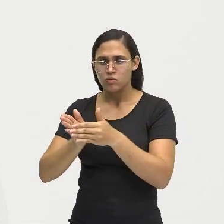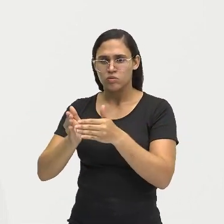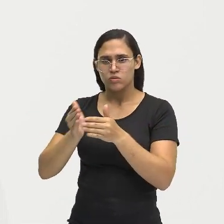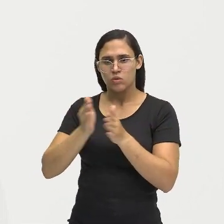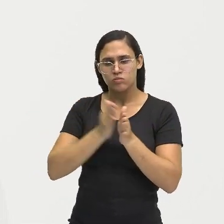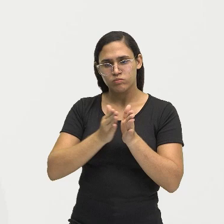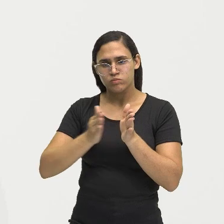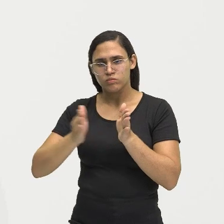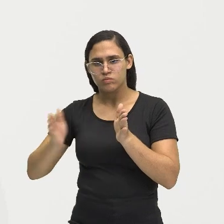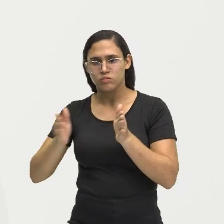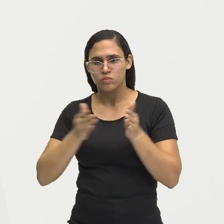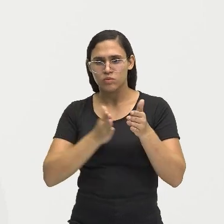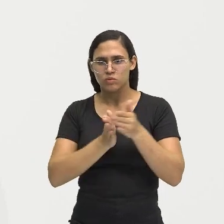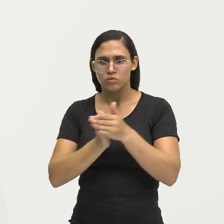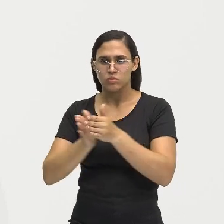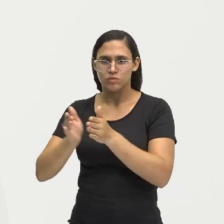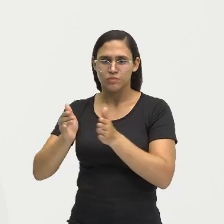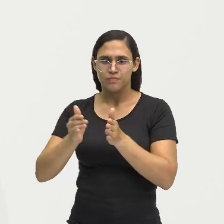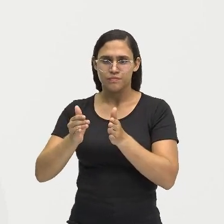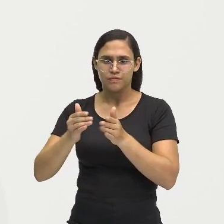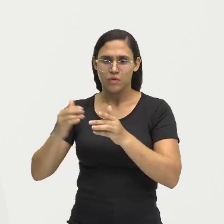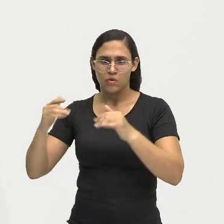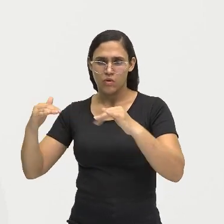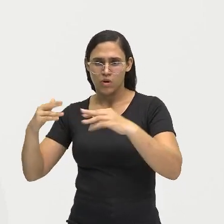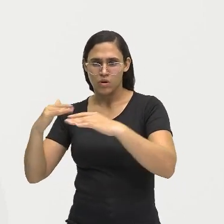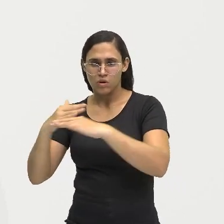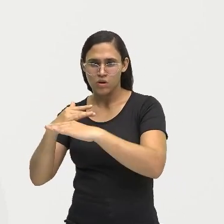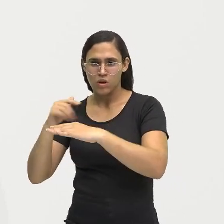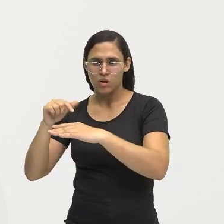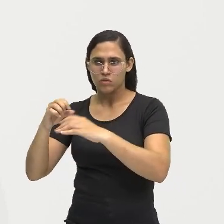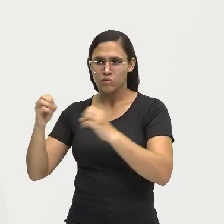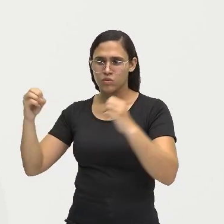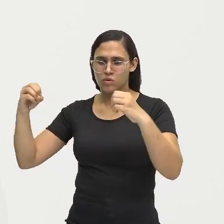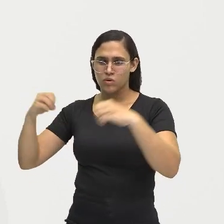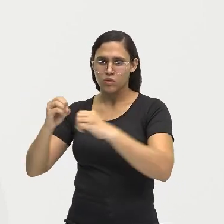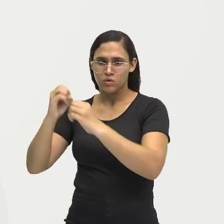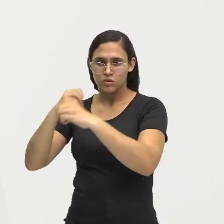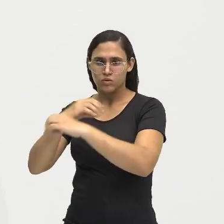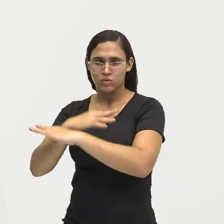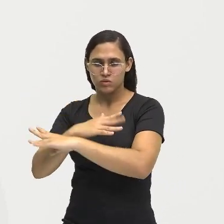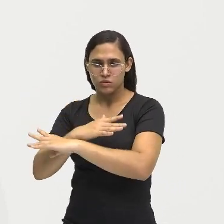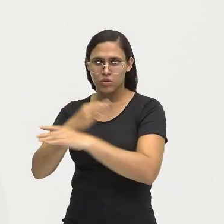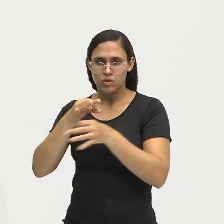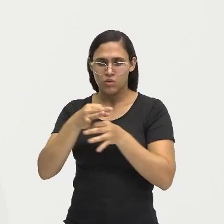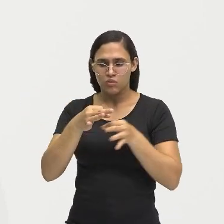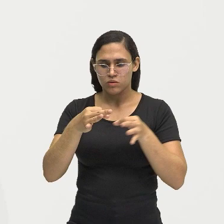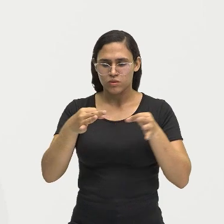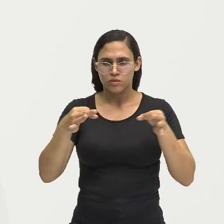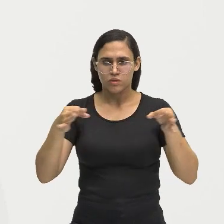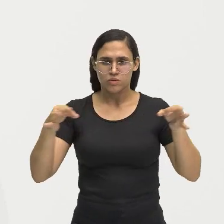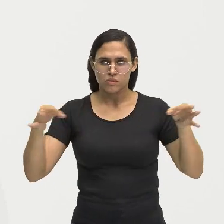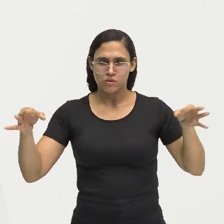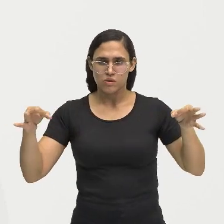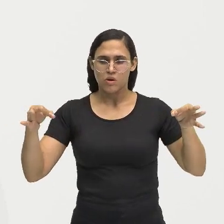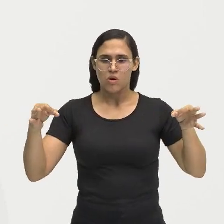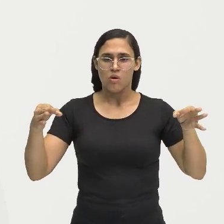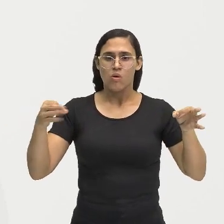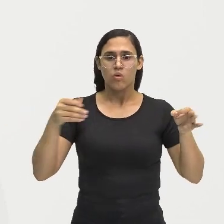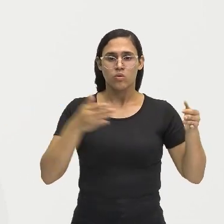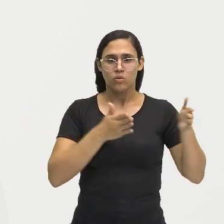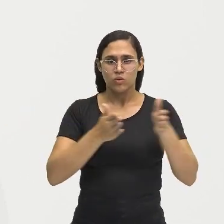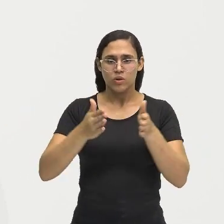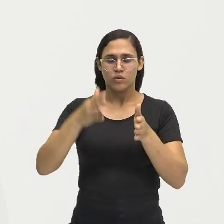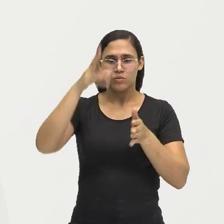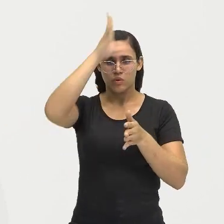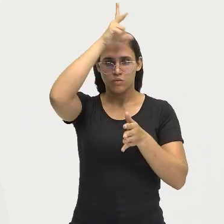aí ele vai desaguar lá no Oceano Atlântico, tá? Então, a gente tem a extensão do Rio Amazonas, tá?